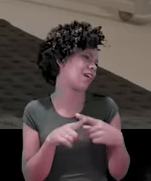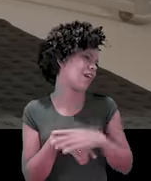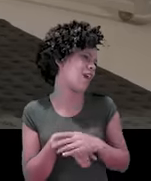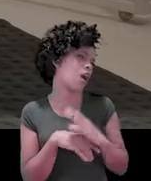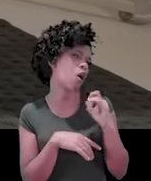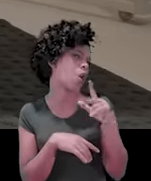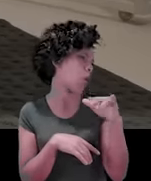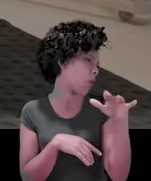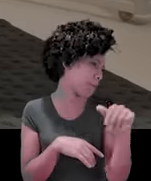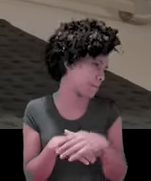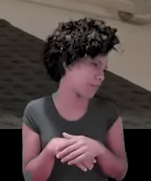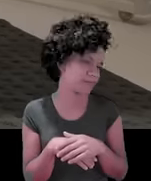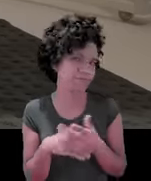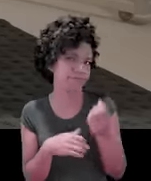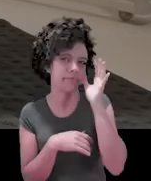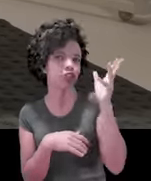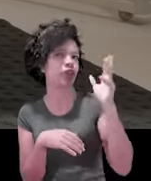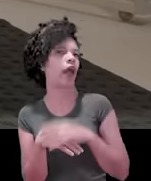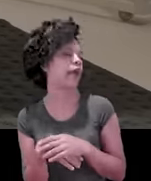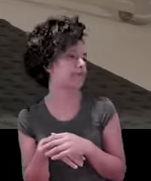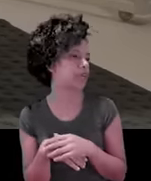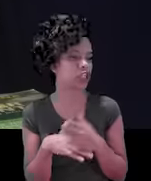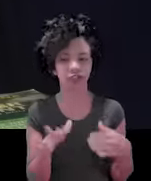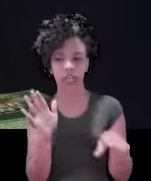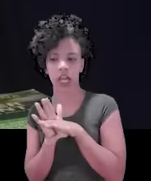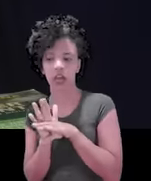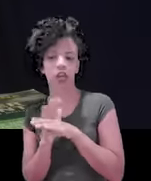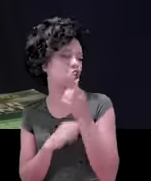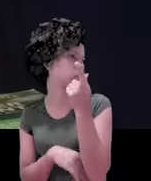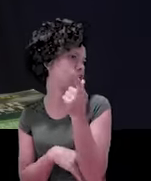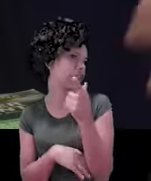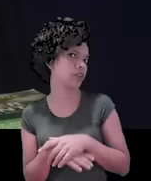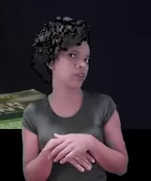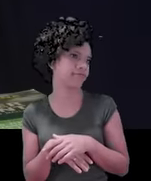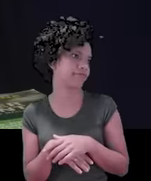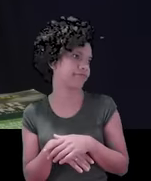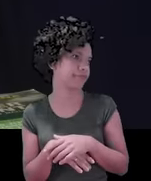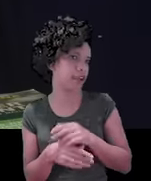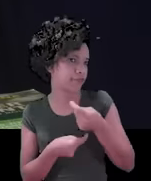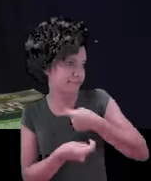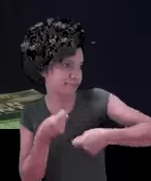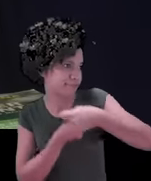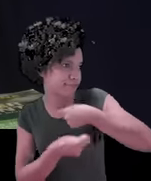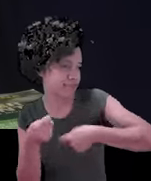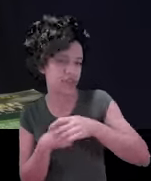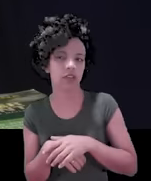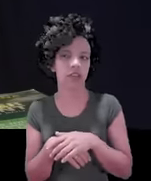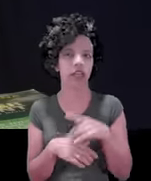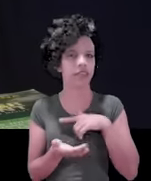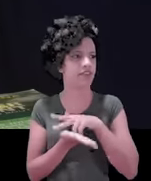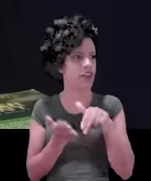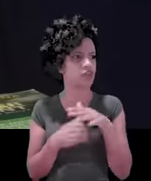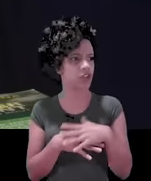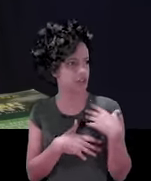tudo é sério não vou baixo você vai fazer nada E aí chega casam material cheio né Sem sim então é muita gente